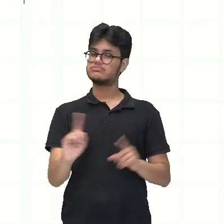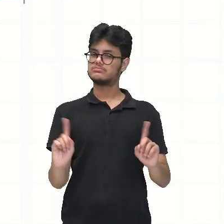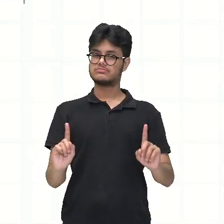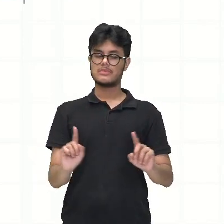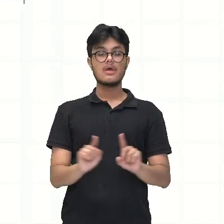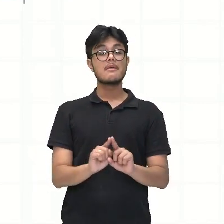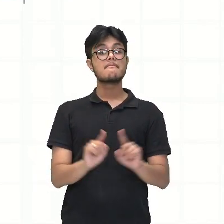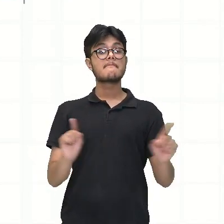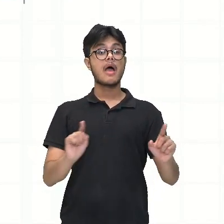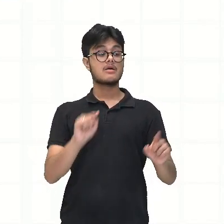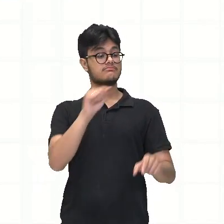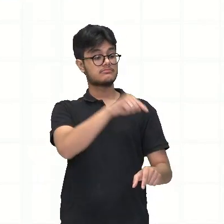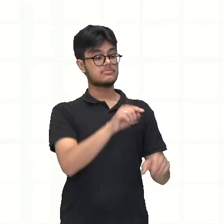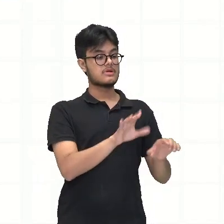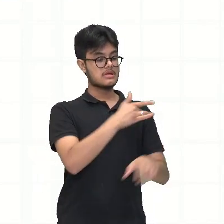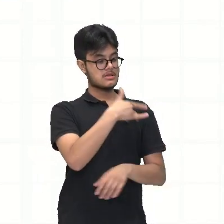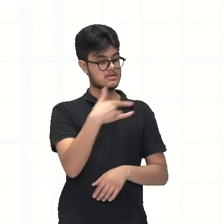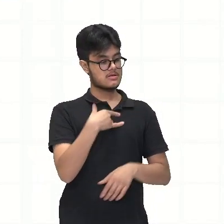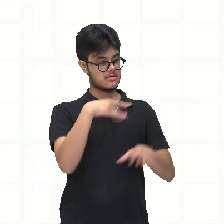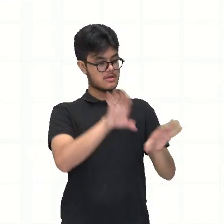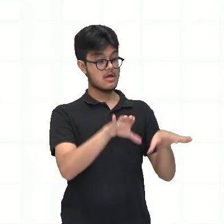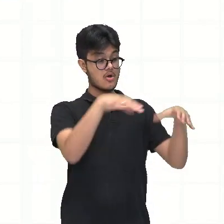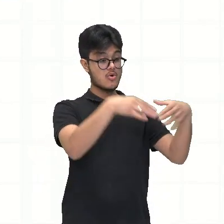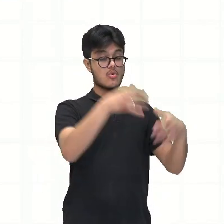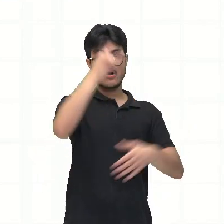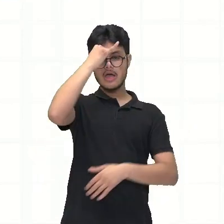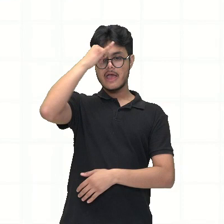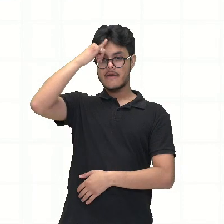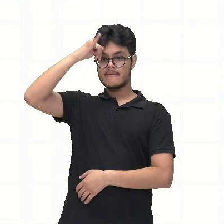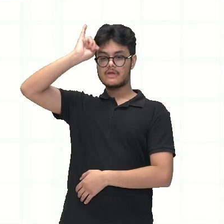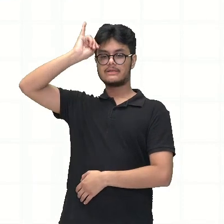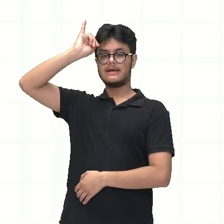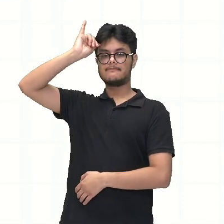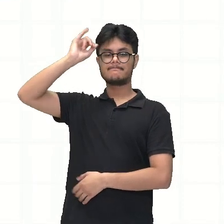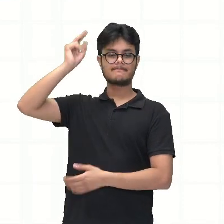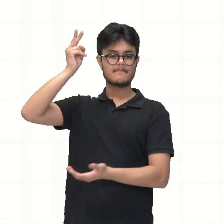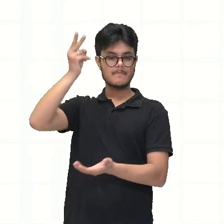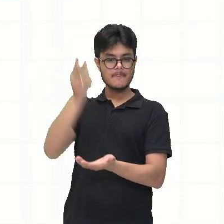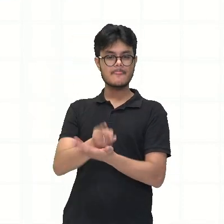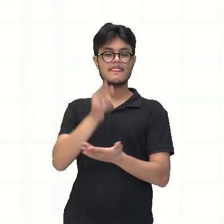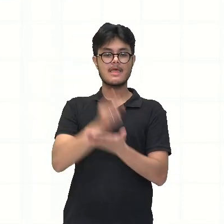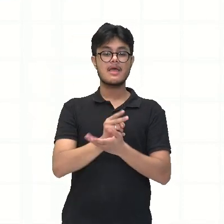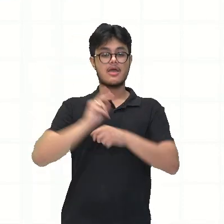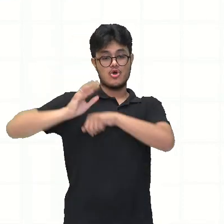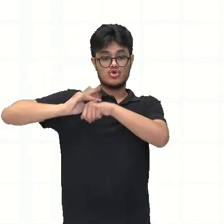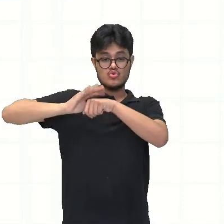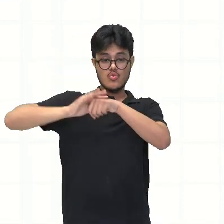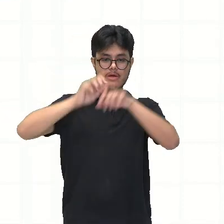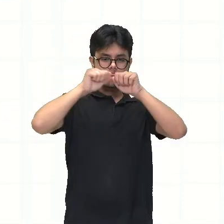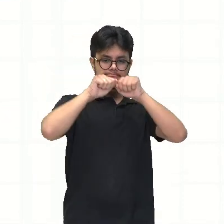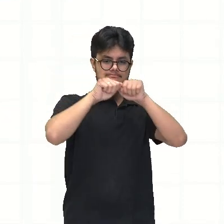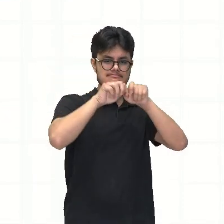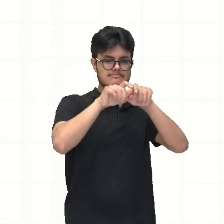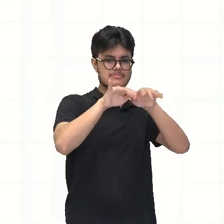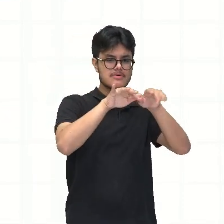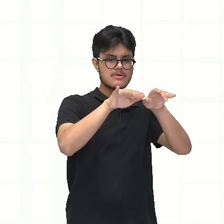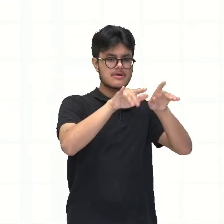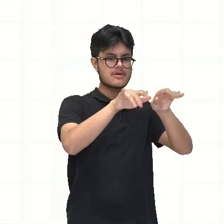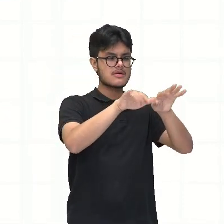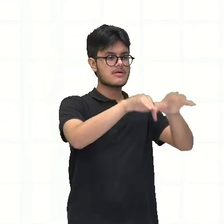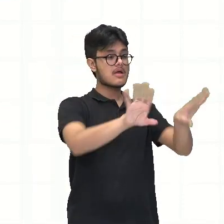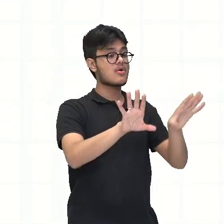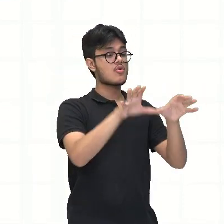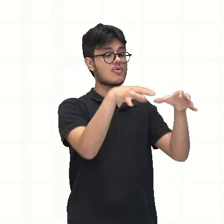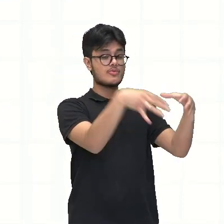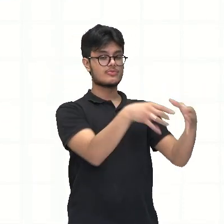o objetivo é prevenir e evitar que doenças sejam disseminadas no